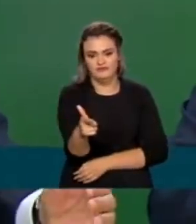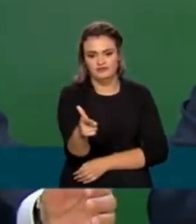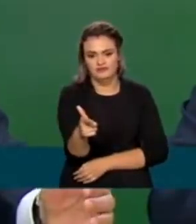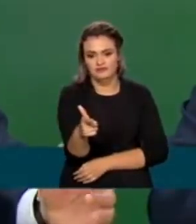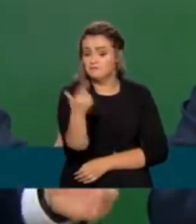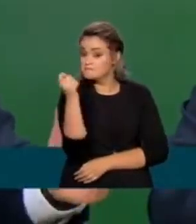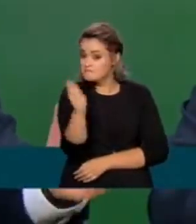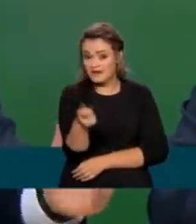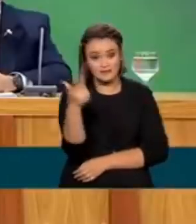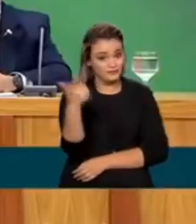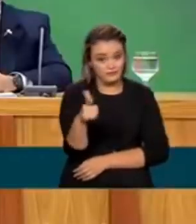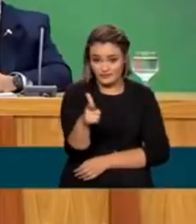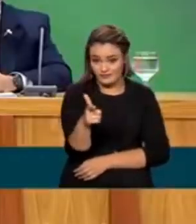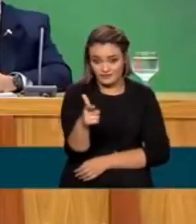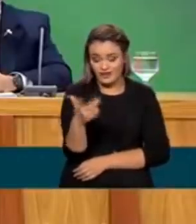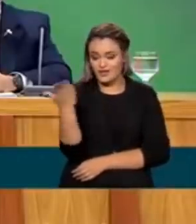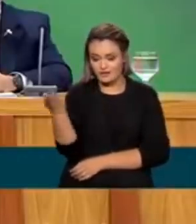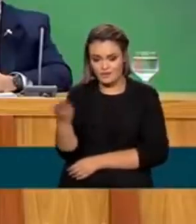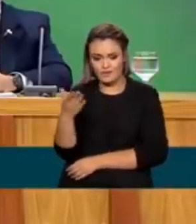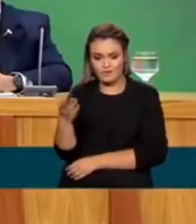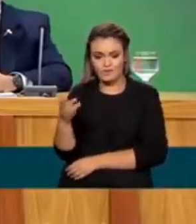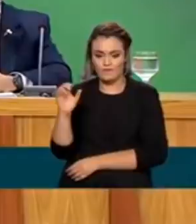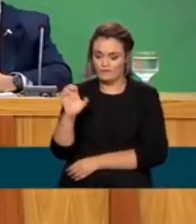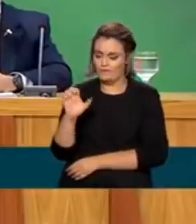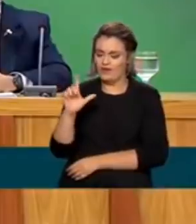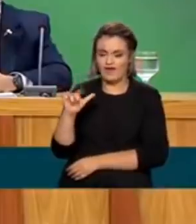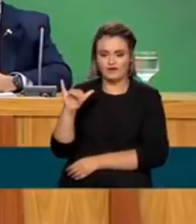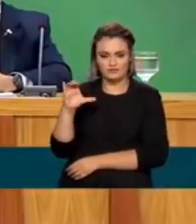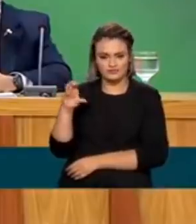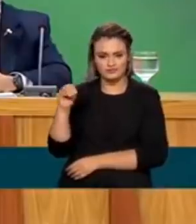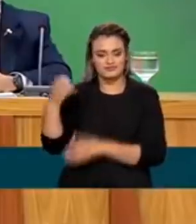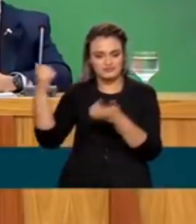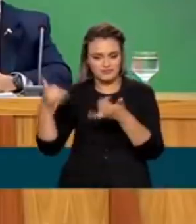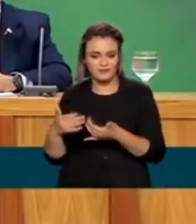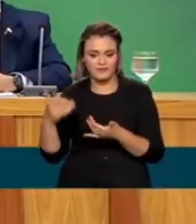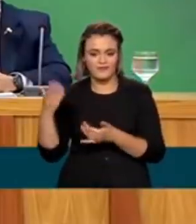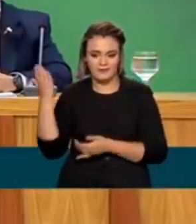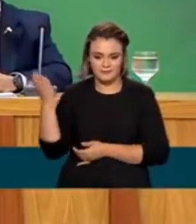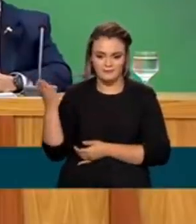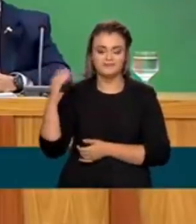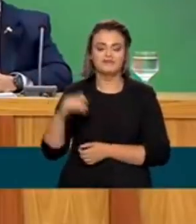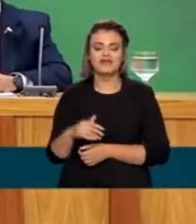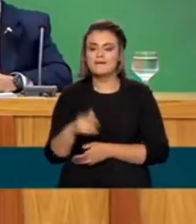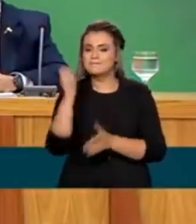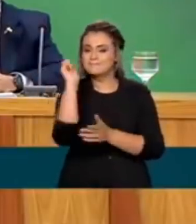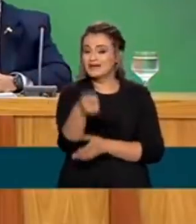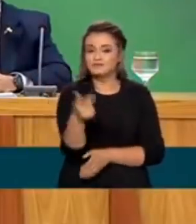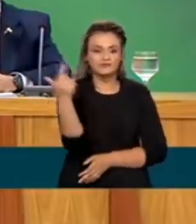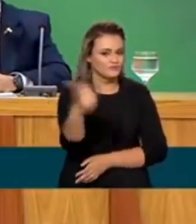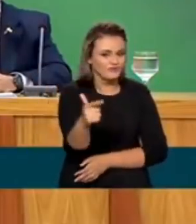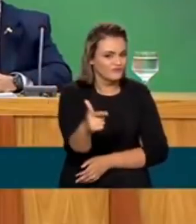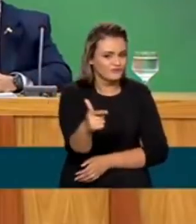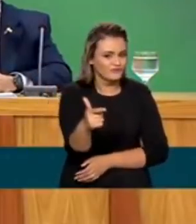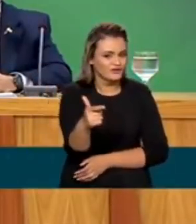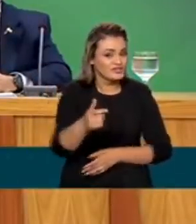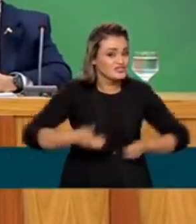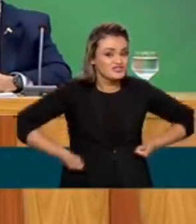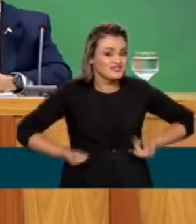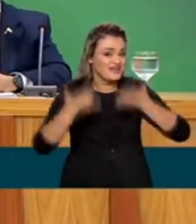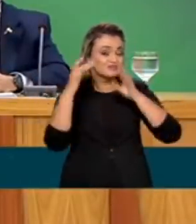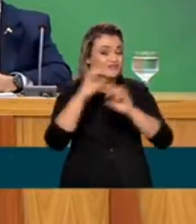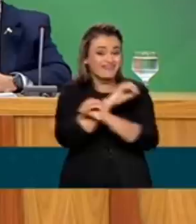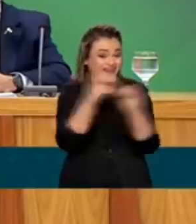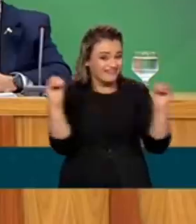explicou o coronel Elcio, pagamento algum, nem um centavo saiu dos cofres do Ministério